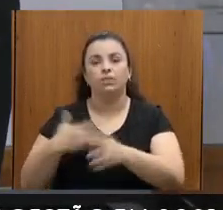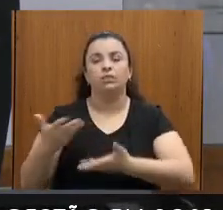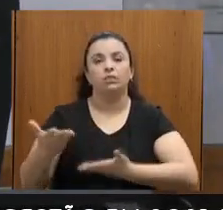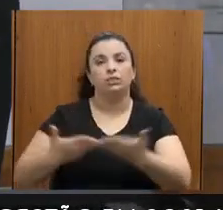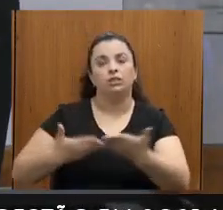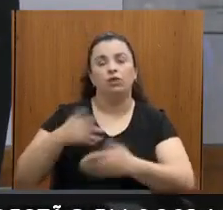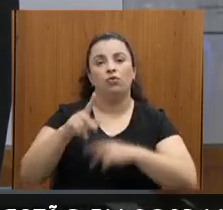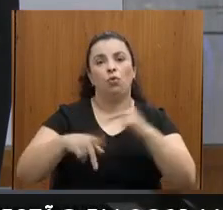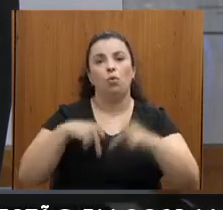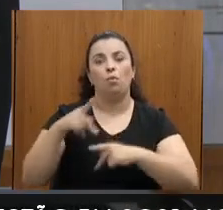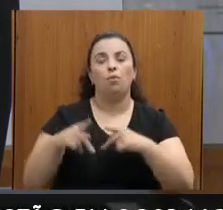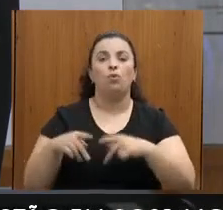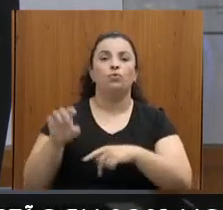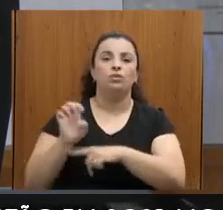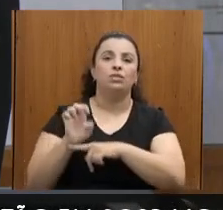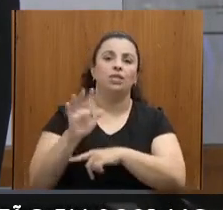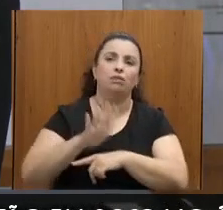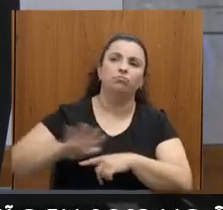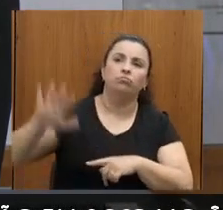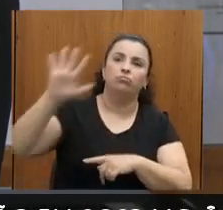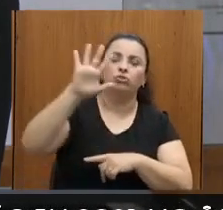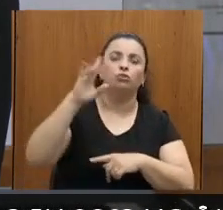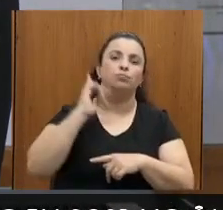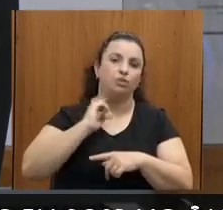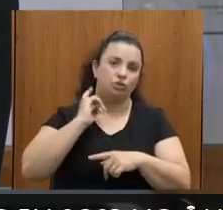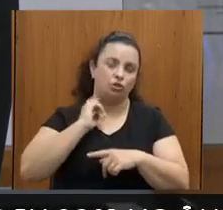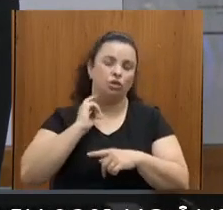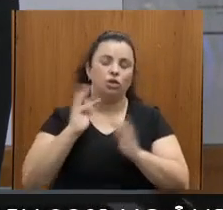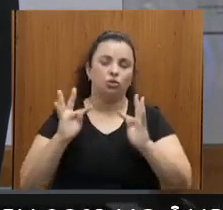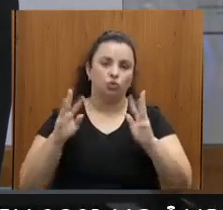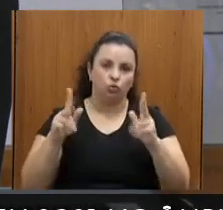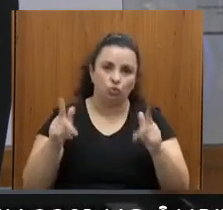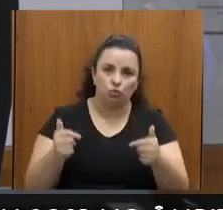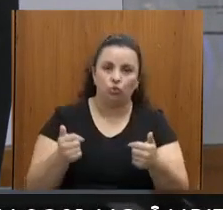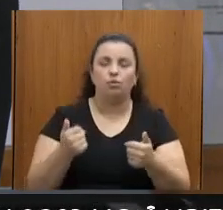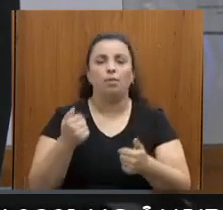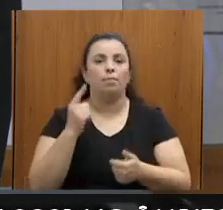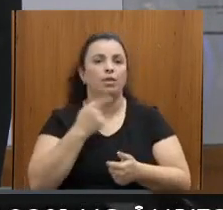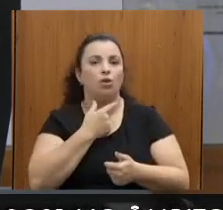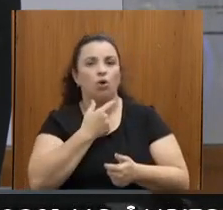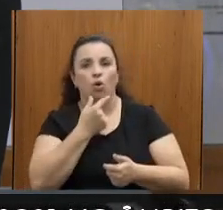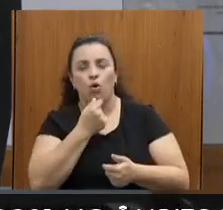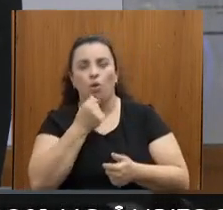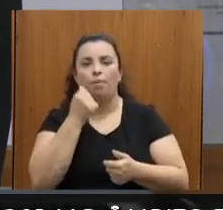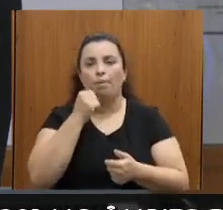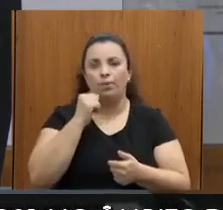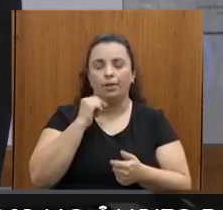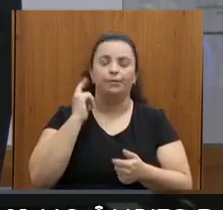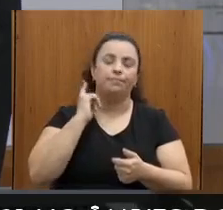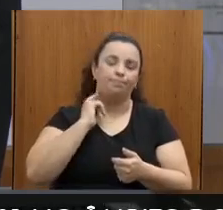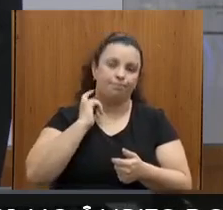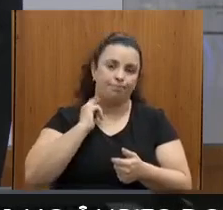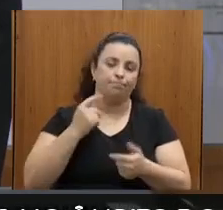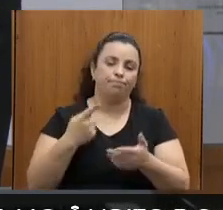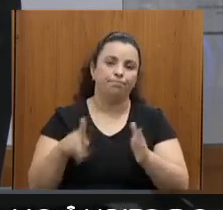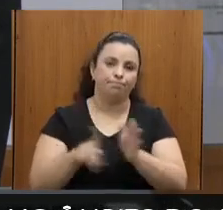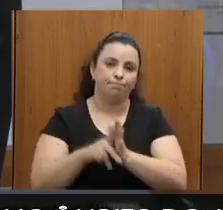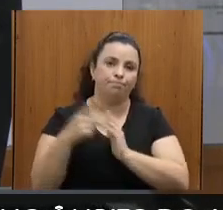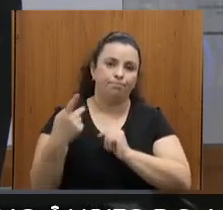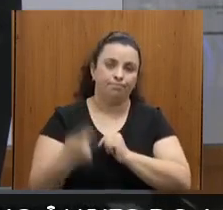de Minas Gerais, todos os nossos mineiros e mineiras. e isso nos permite, como primeiro